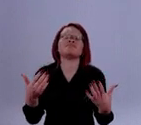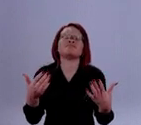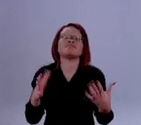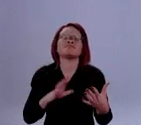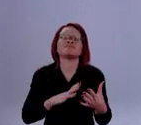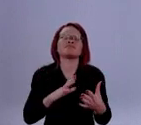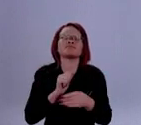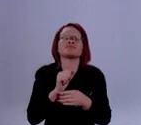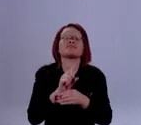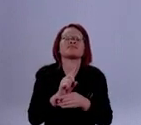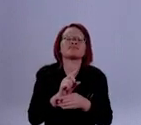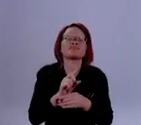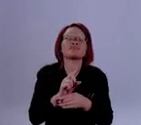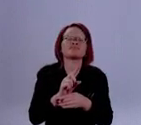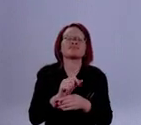aqui